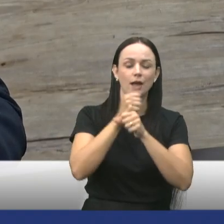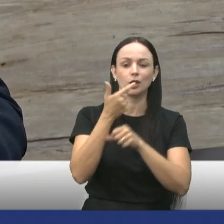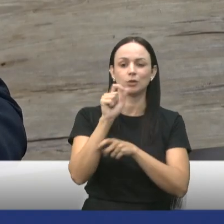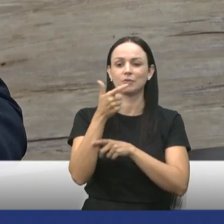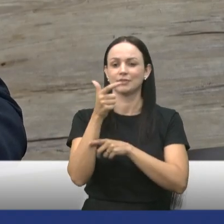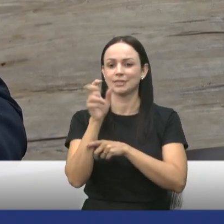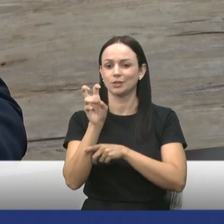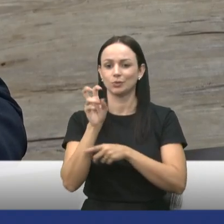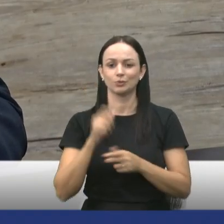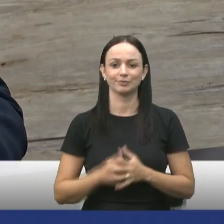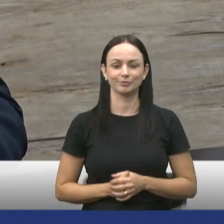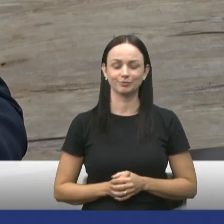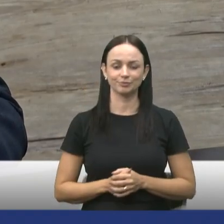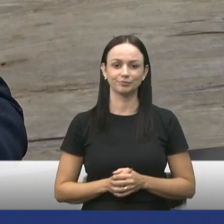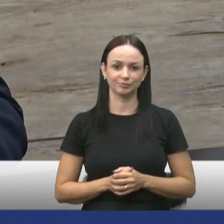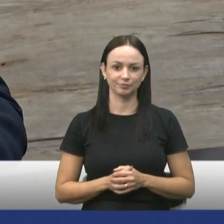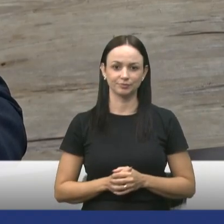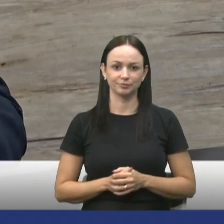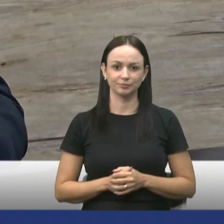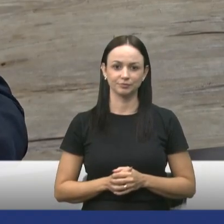2025.